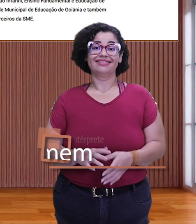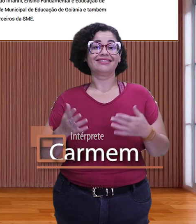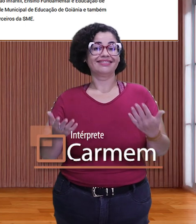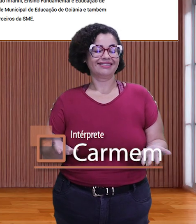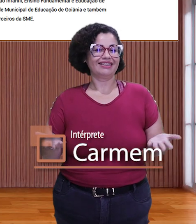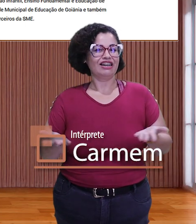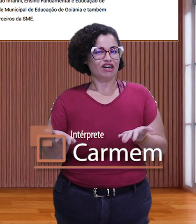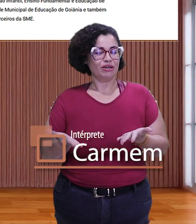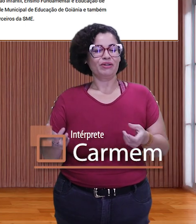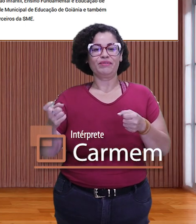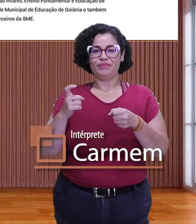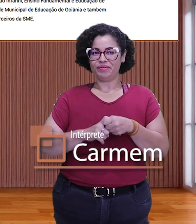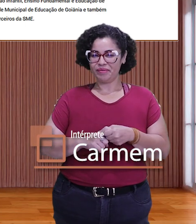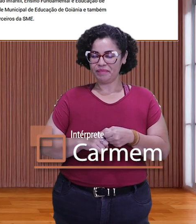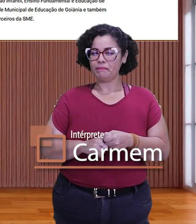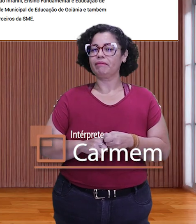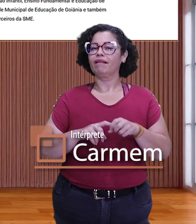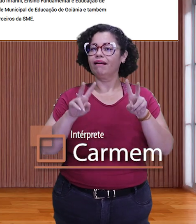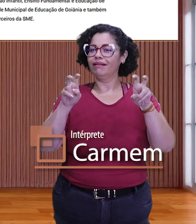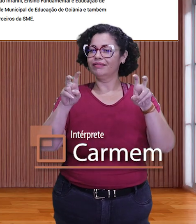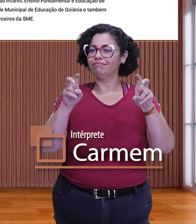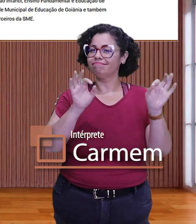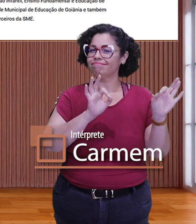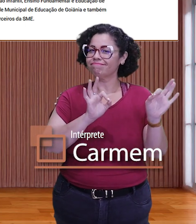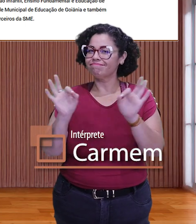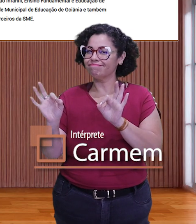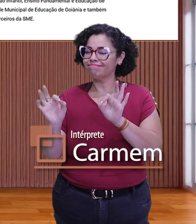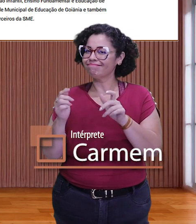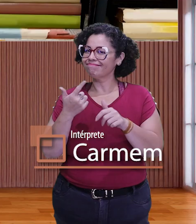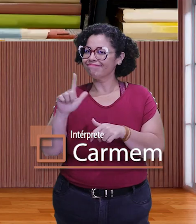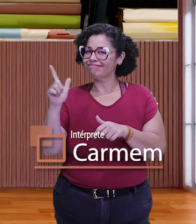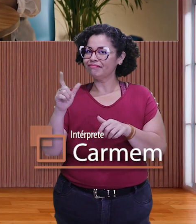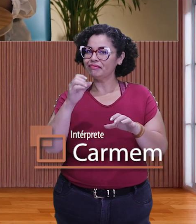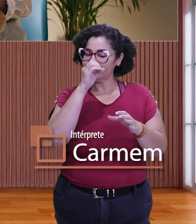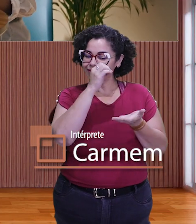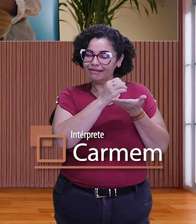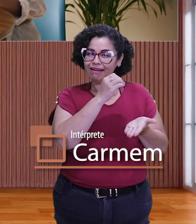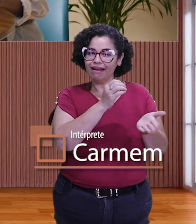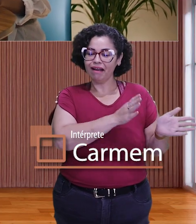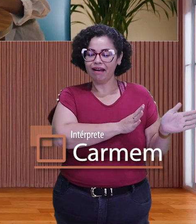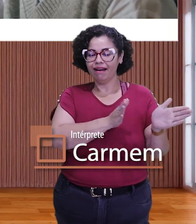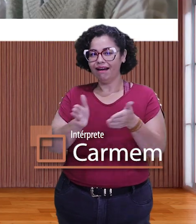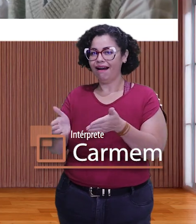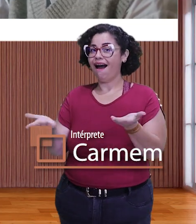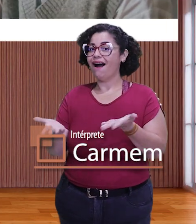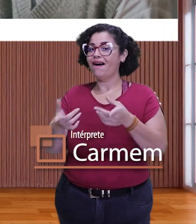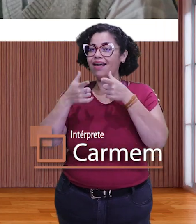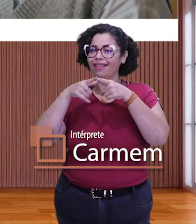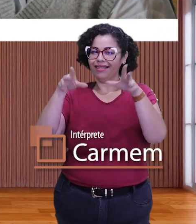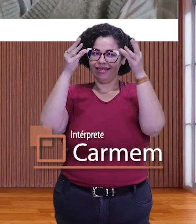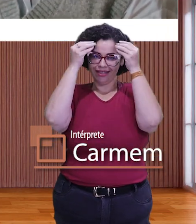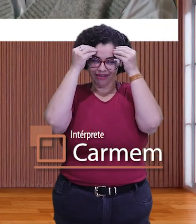E agora que voltamos, a gente muda de lente, sai do microscópio e vai para a lupa da